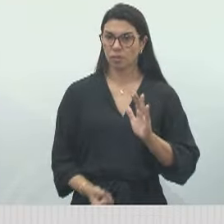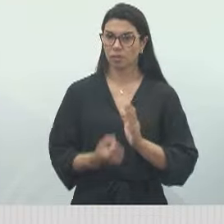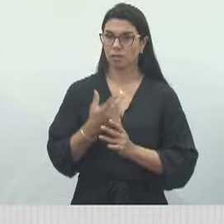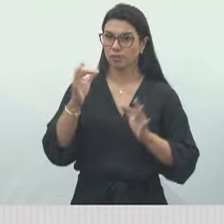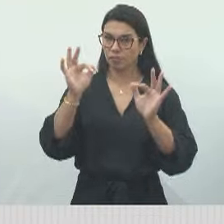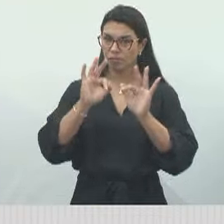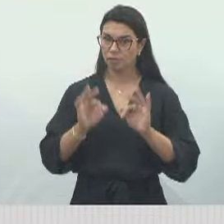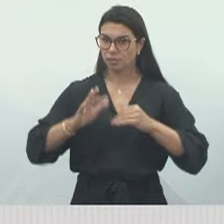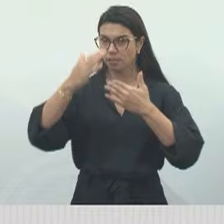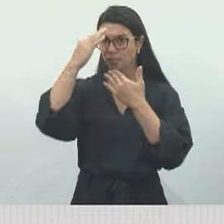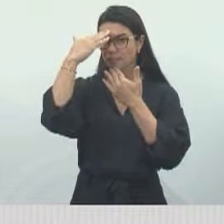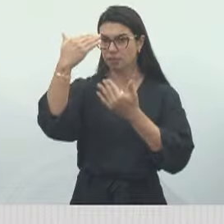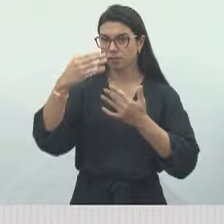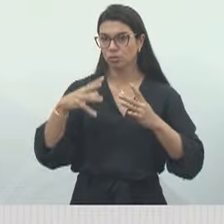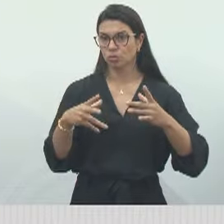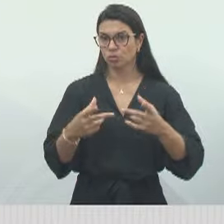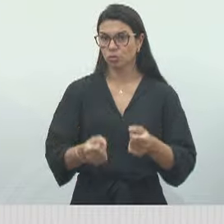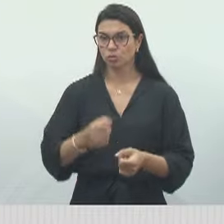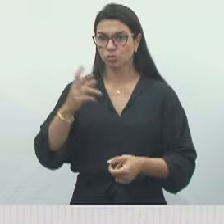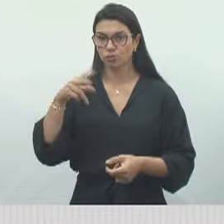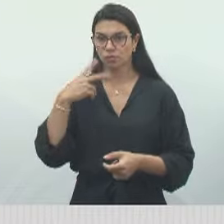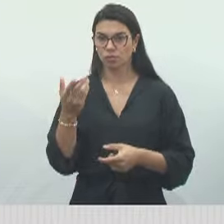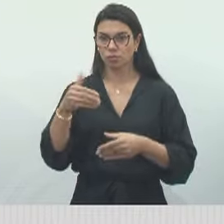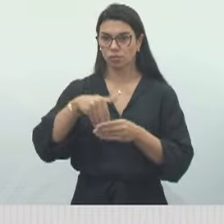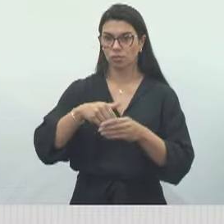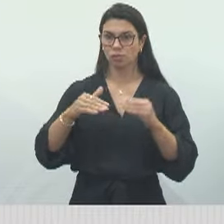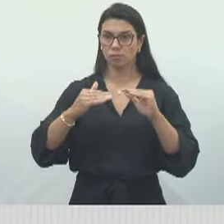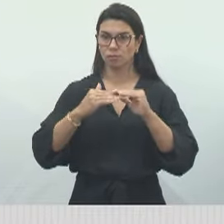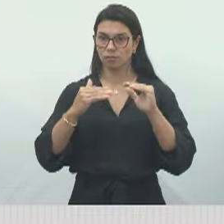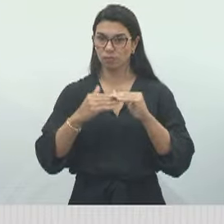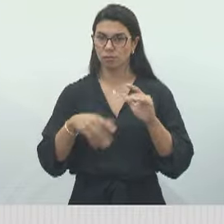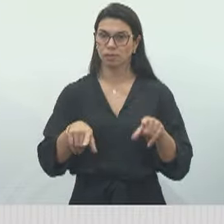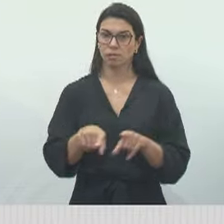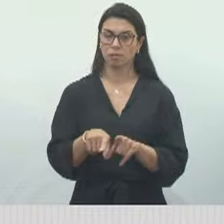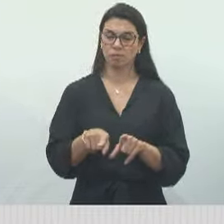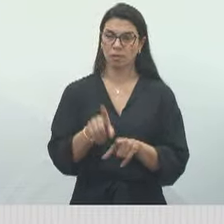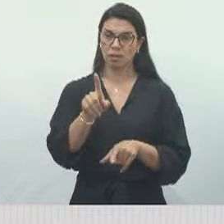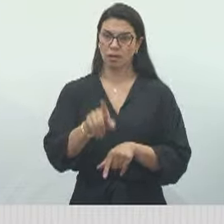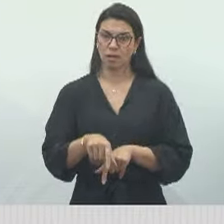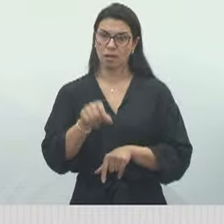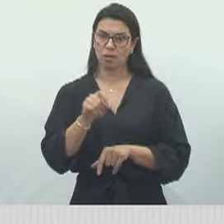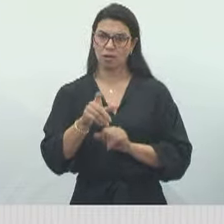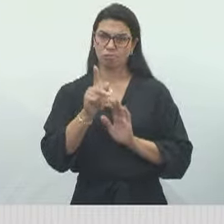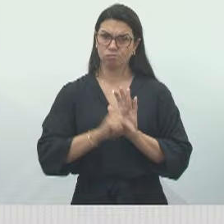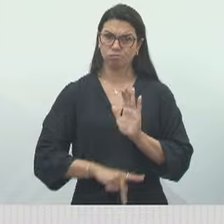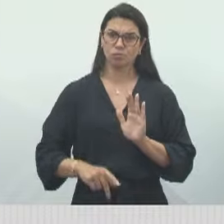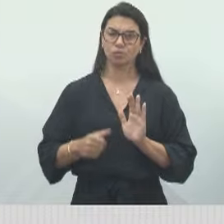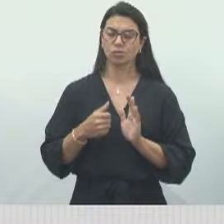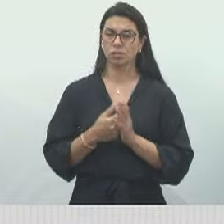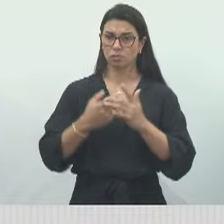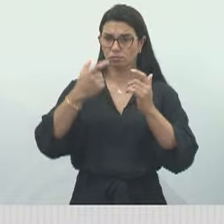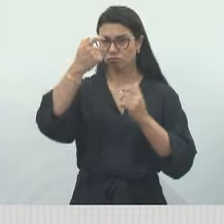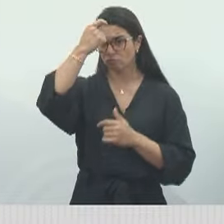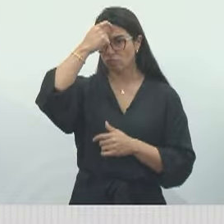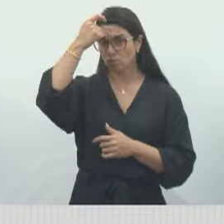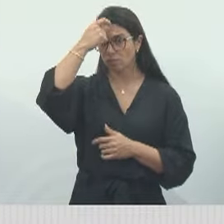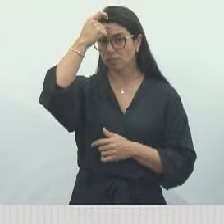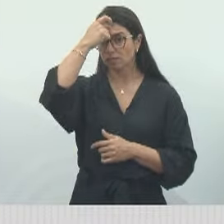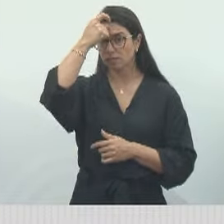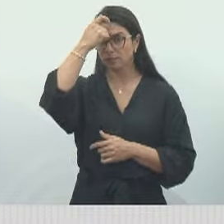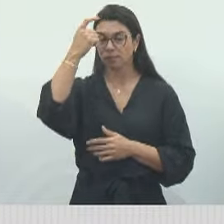feliz, agradeço aos nobres pares que também votaram. E é um projeto